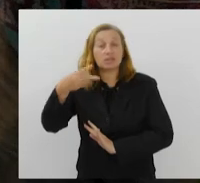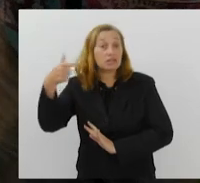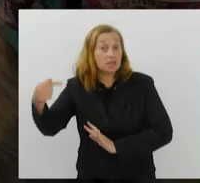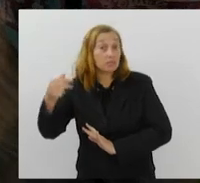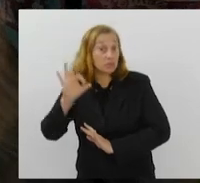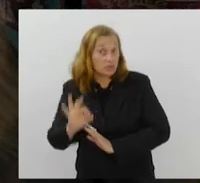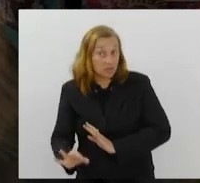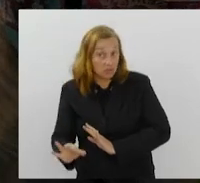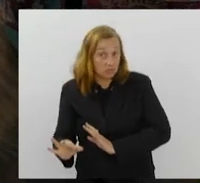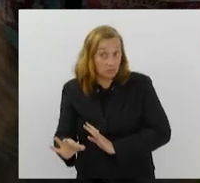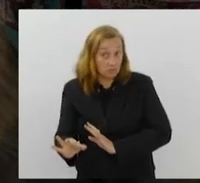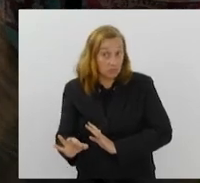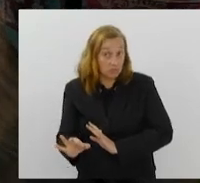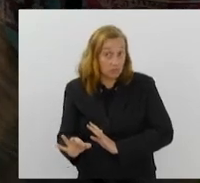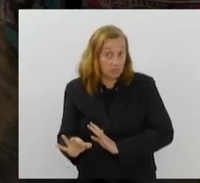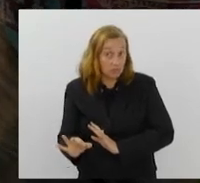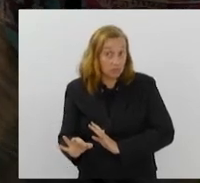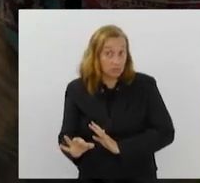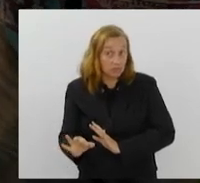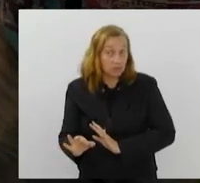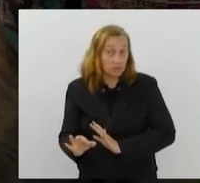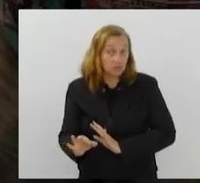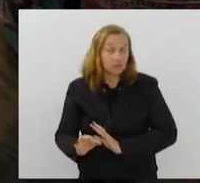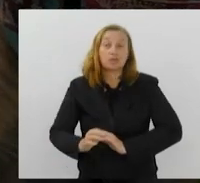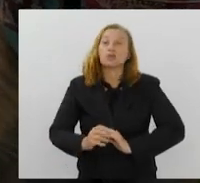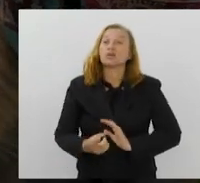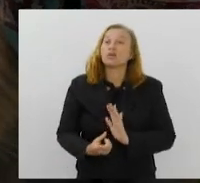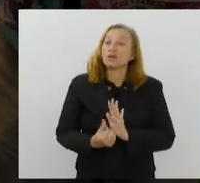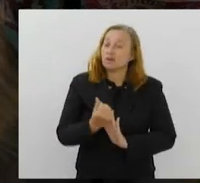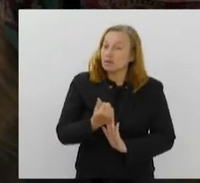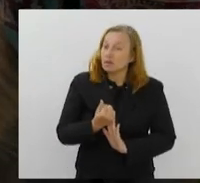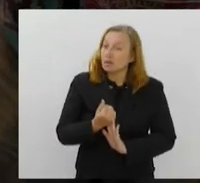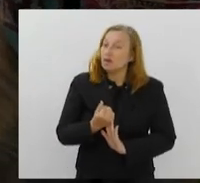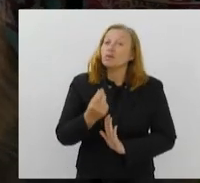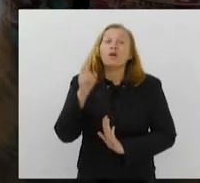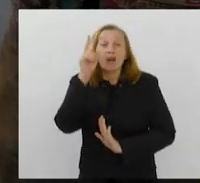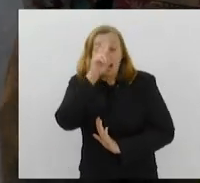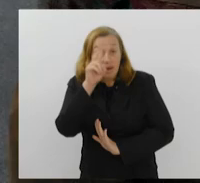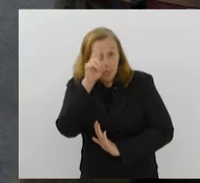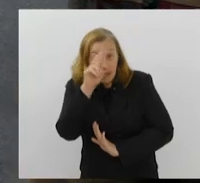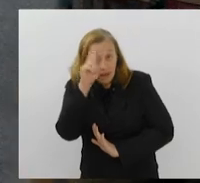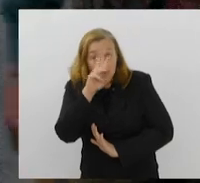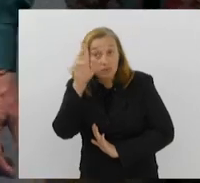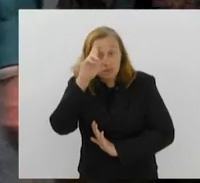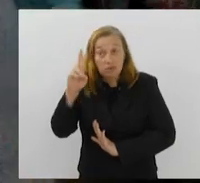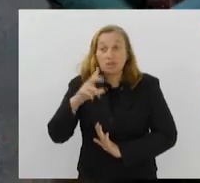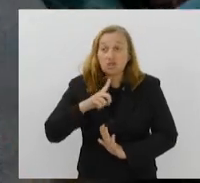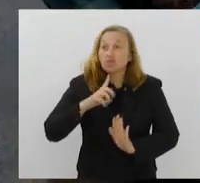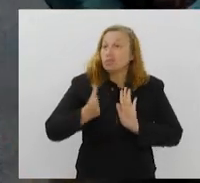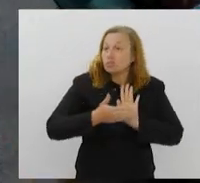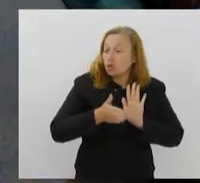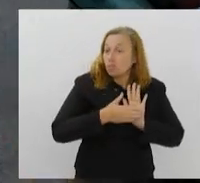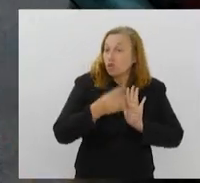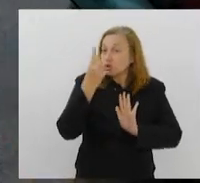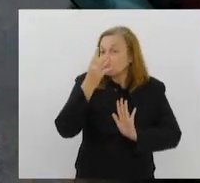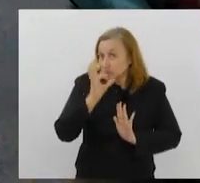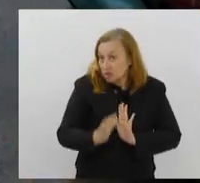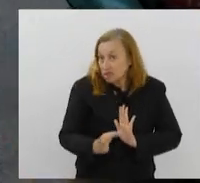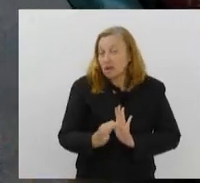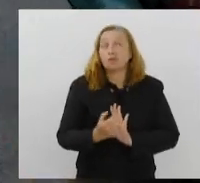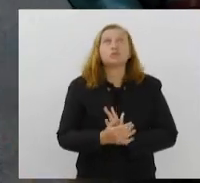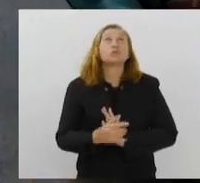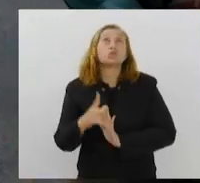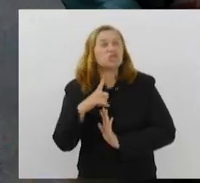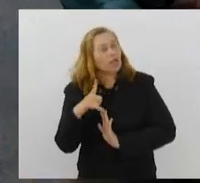0,37% da receita corrente líquida. E só há de lembrar que havia proposição de 1%,